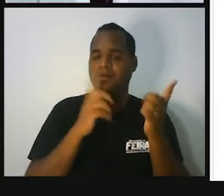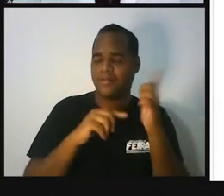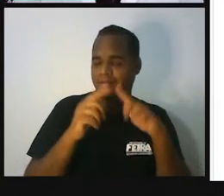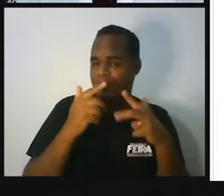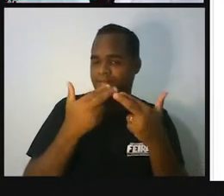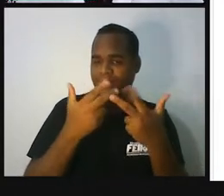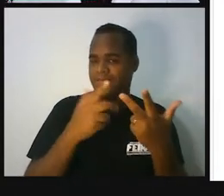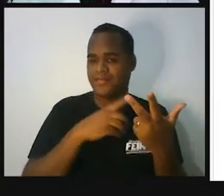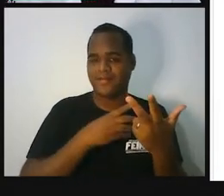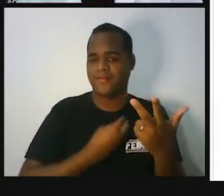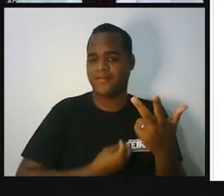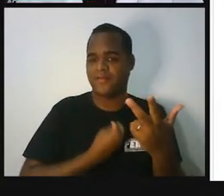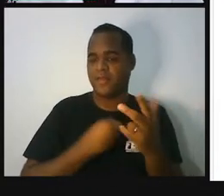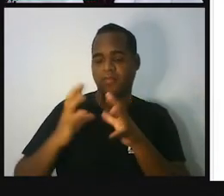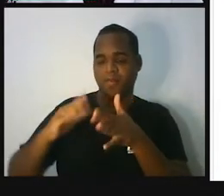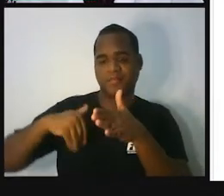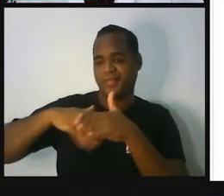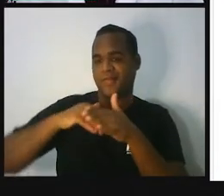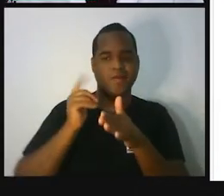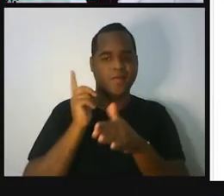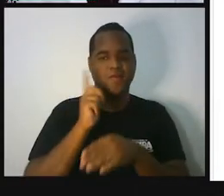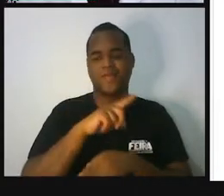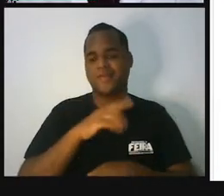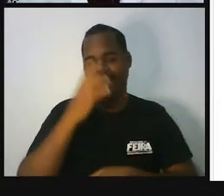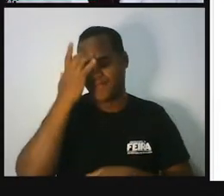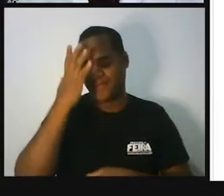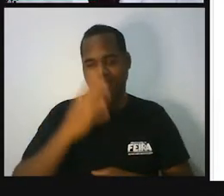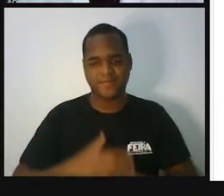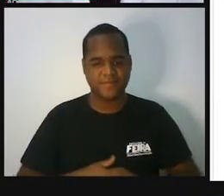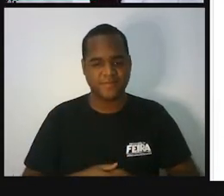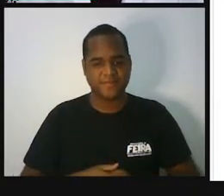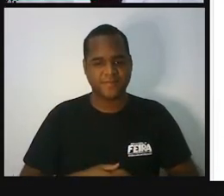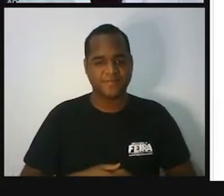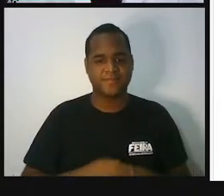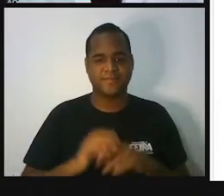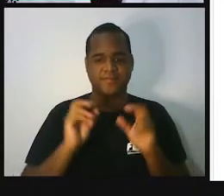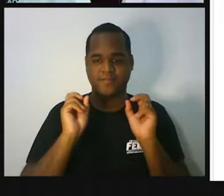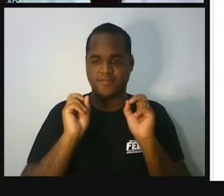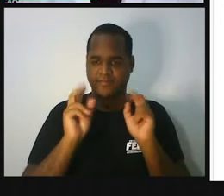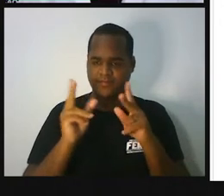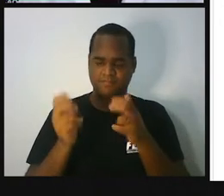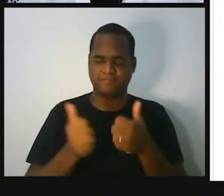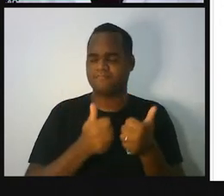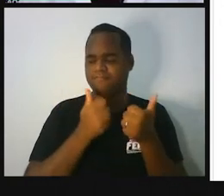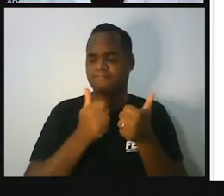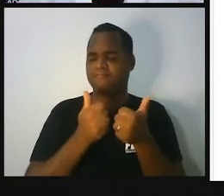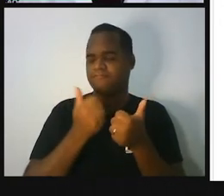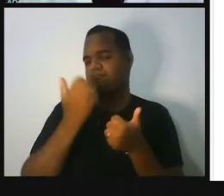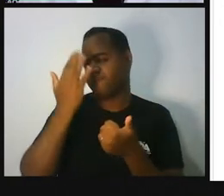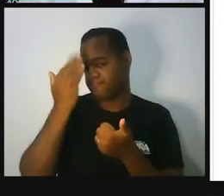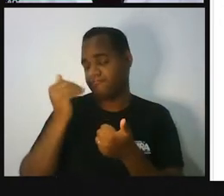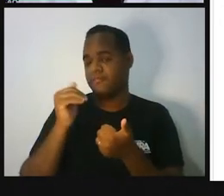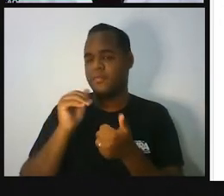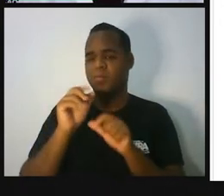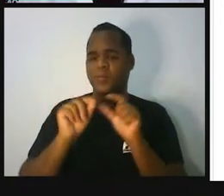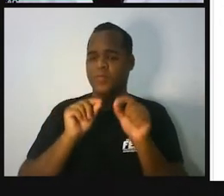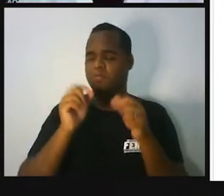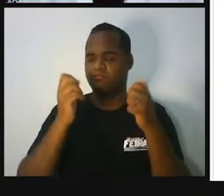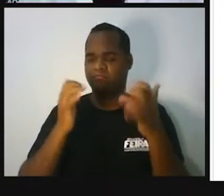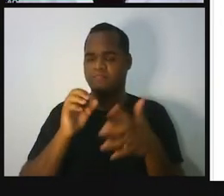abertura tem um ângulo certo beleza Professor Então quer dizer que se